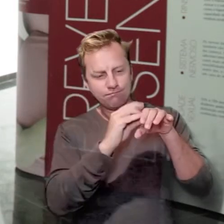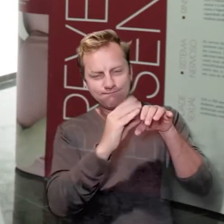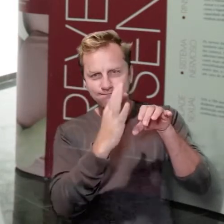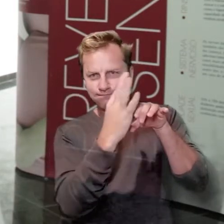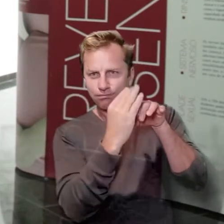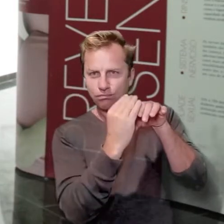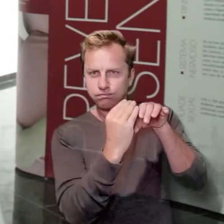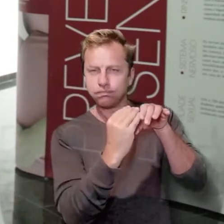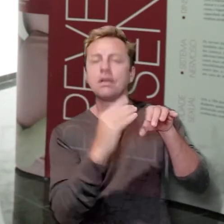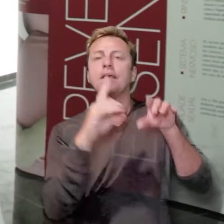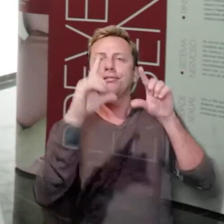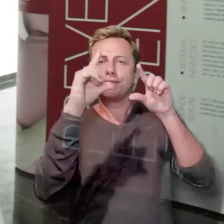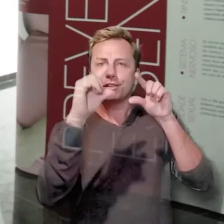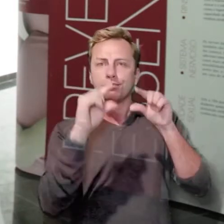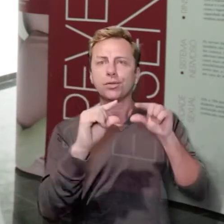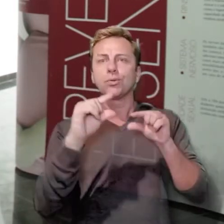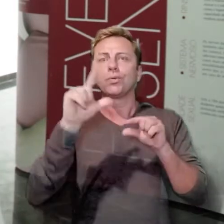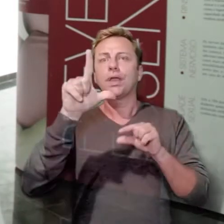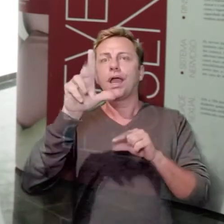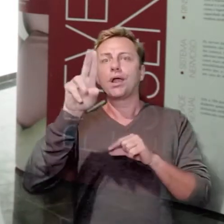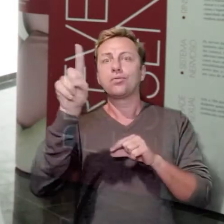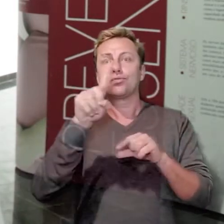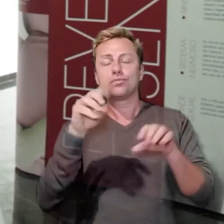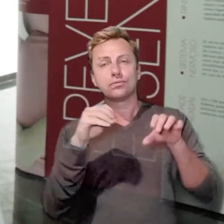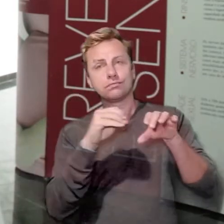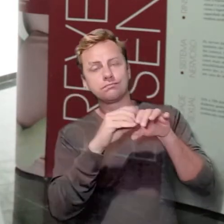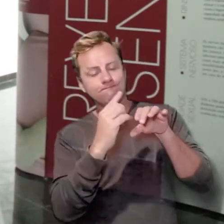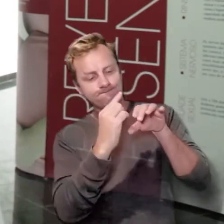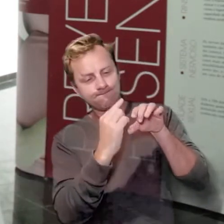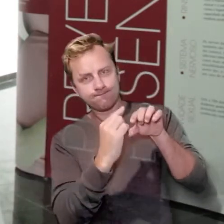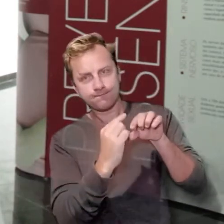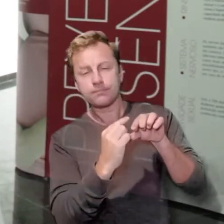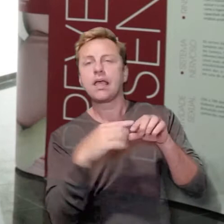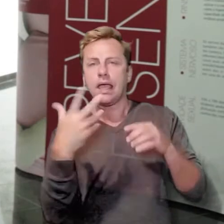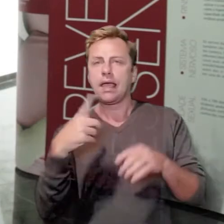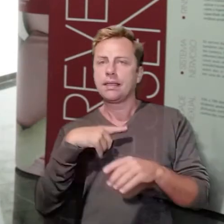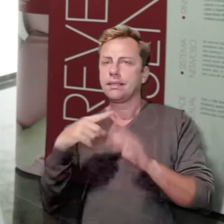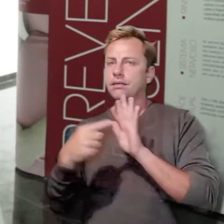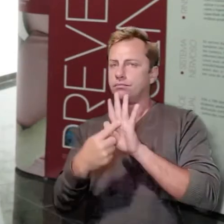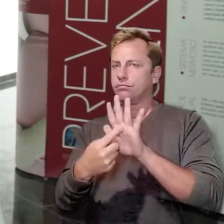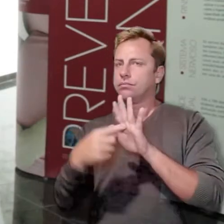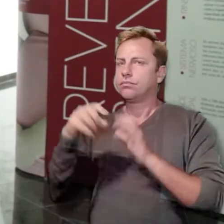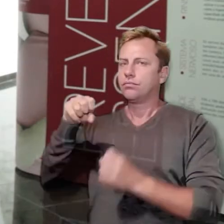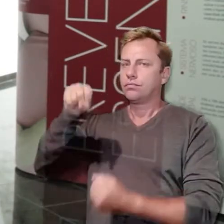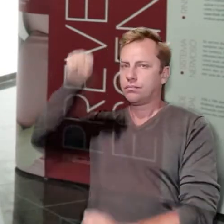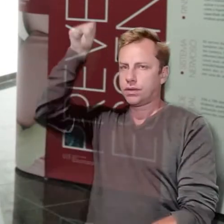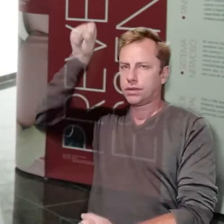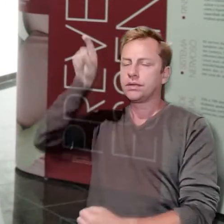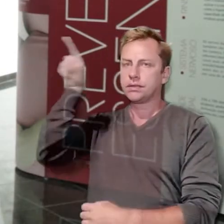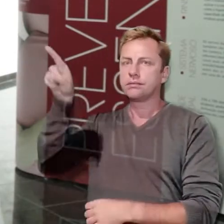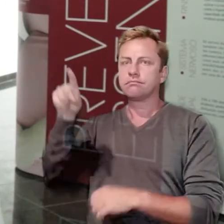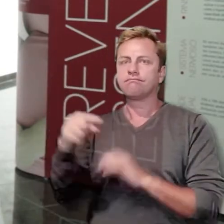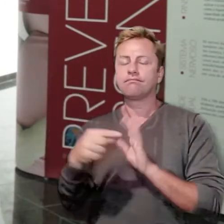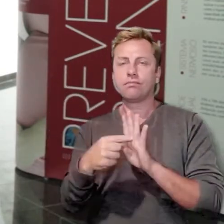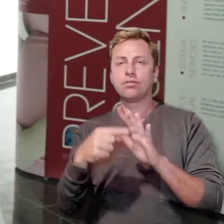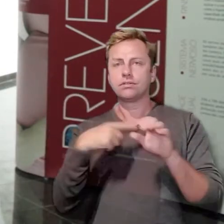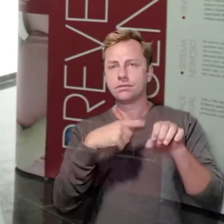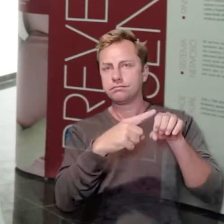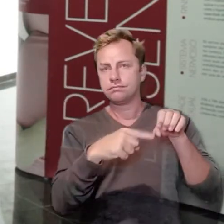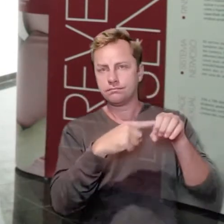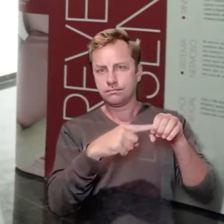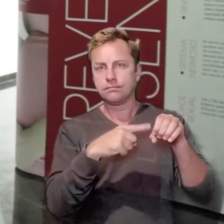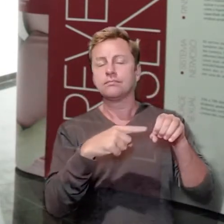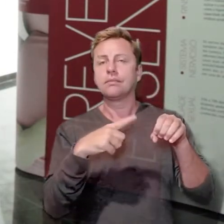vai diminuir a luz desse vaso. E aqui a gente tem um banner que mostra um